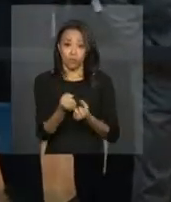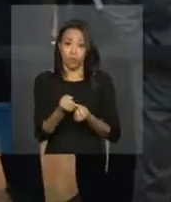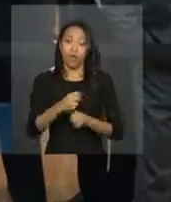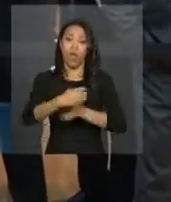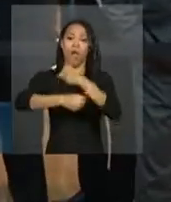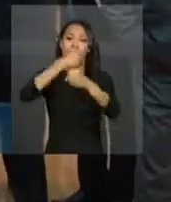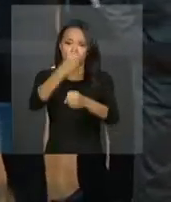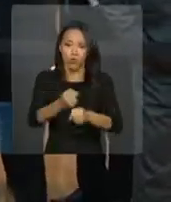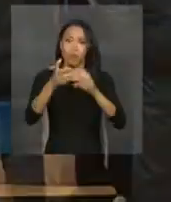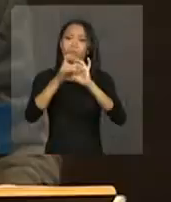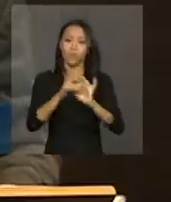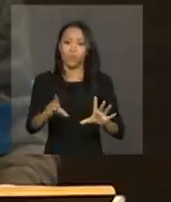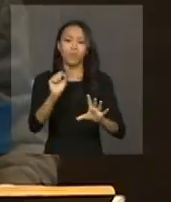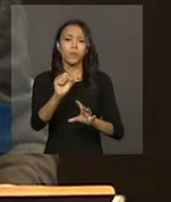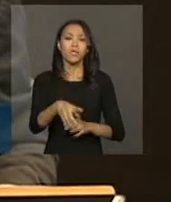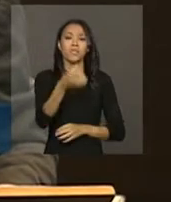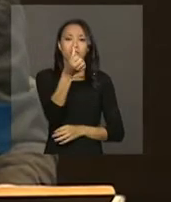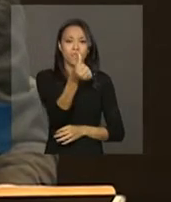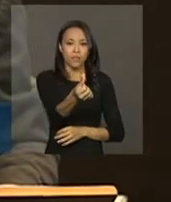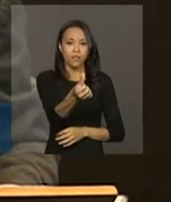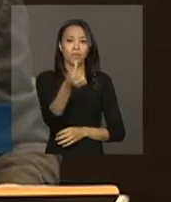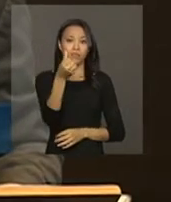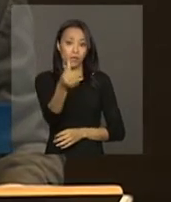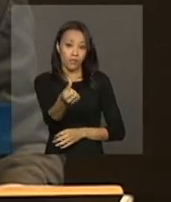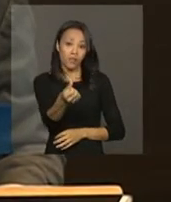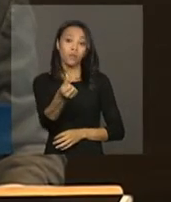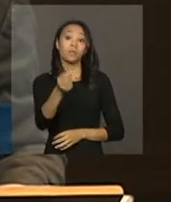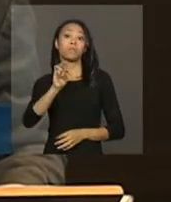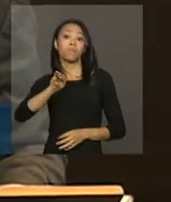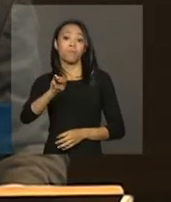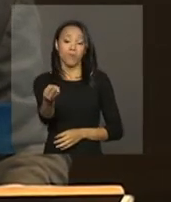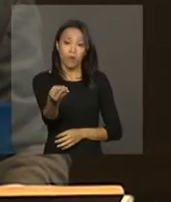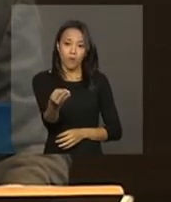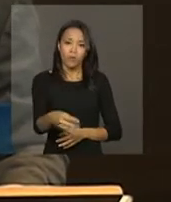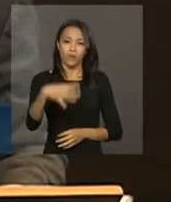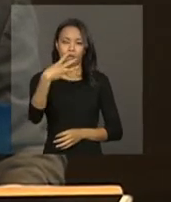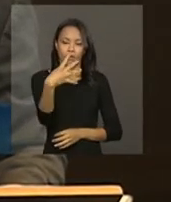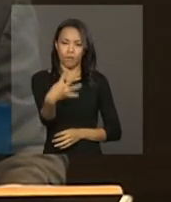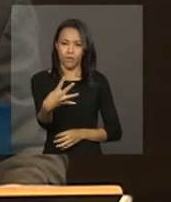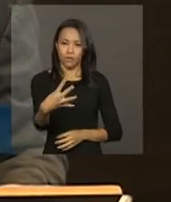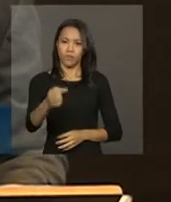anual permitida R 666 Miles